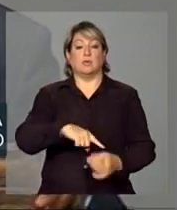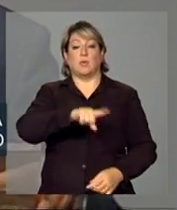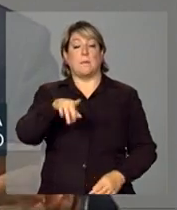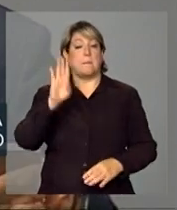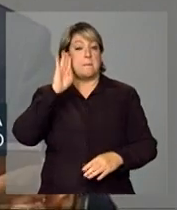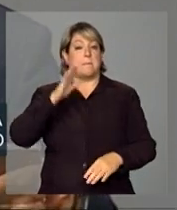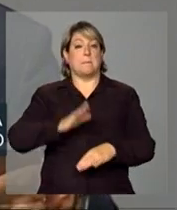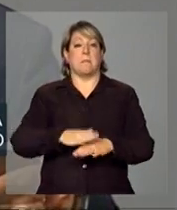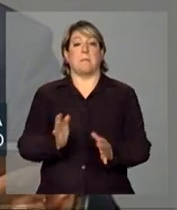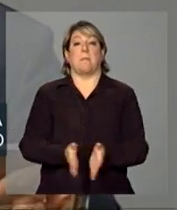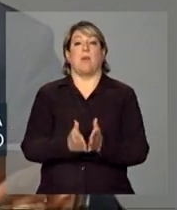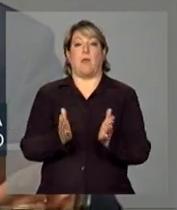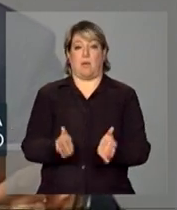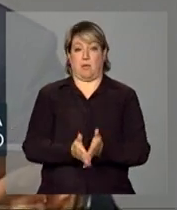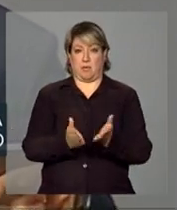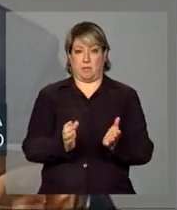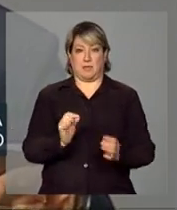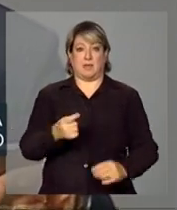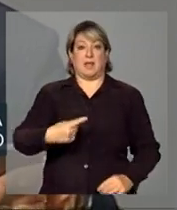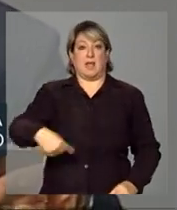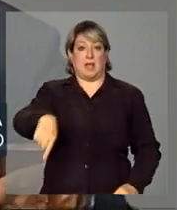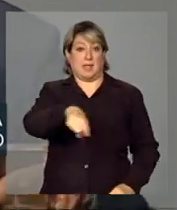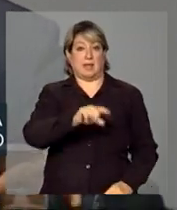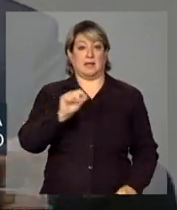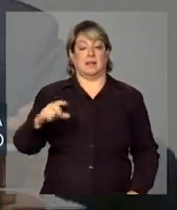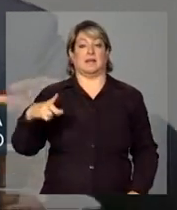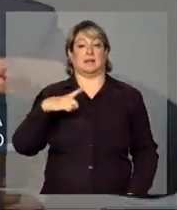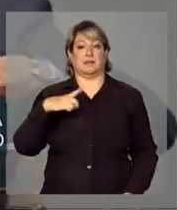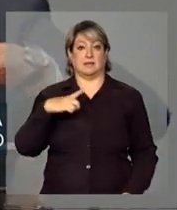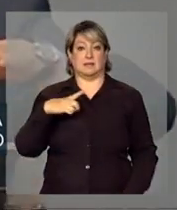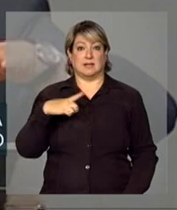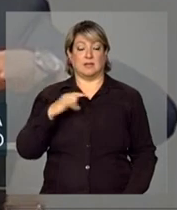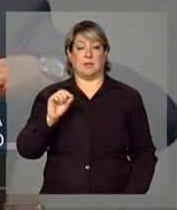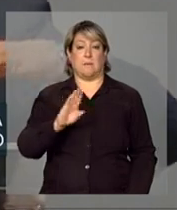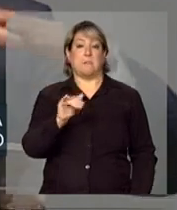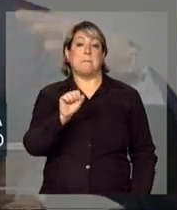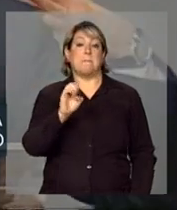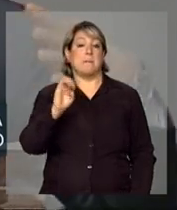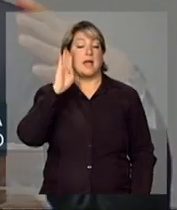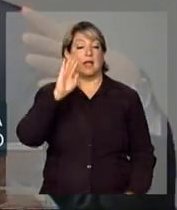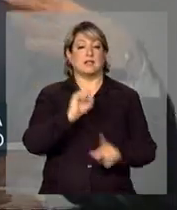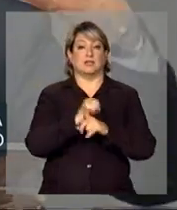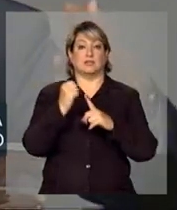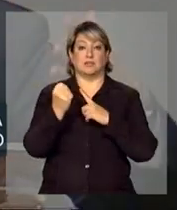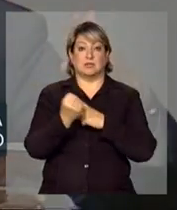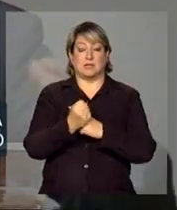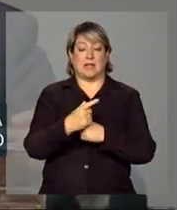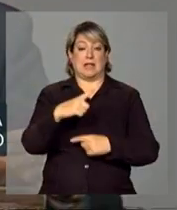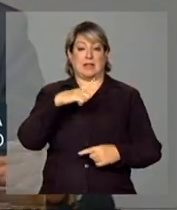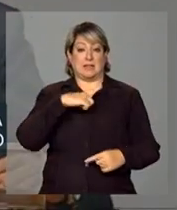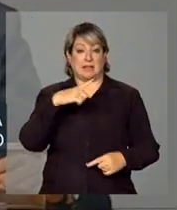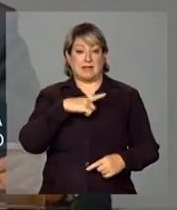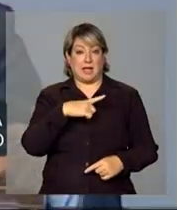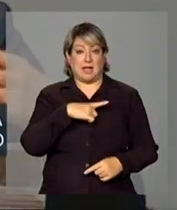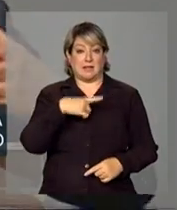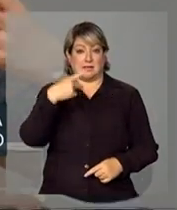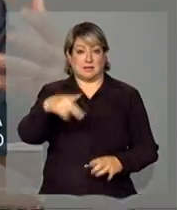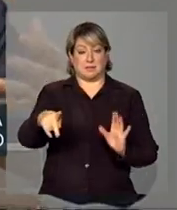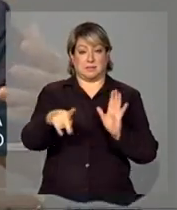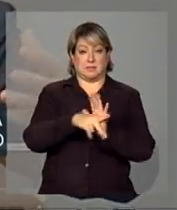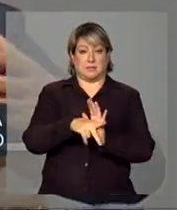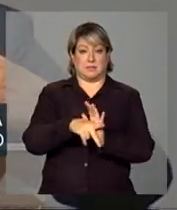pobres, daqueles que estão na base da sociedade, que carregam nos seus ombros, na